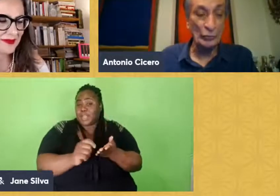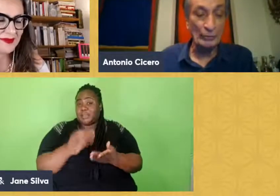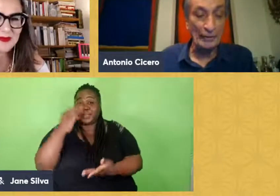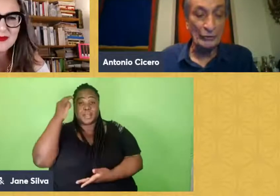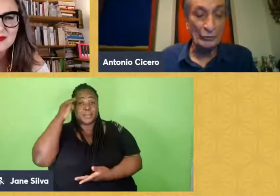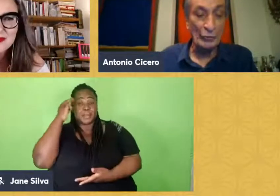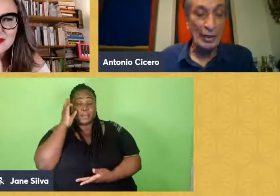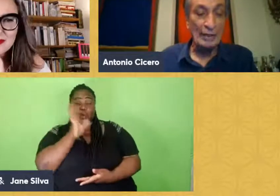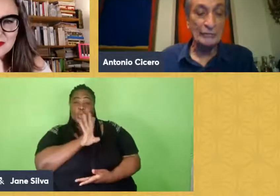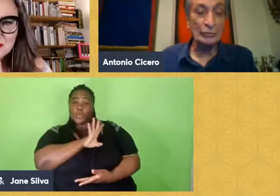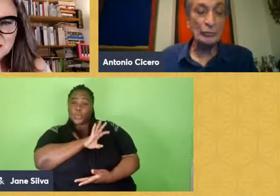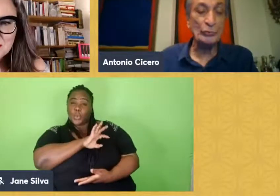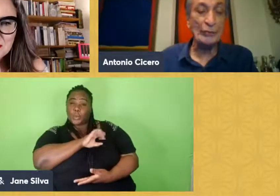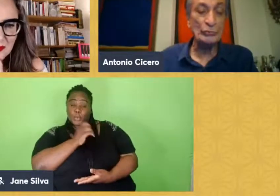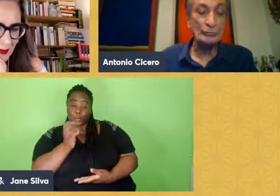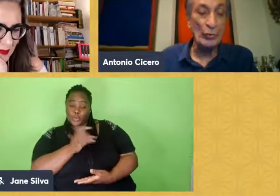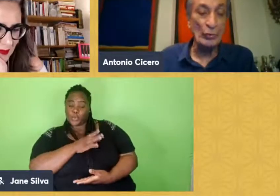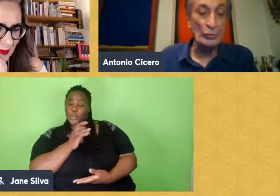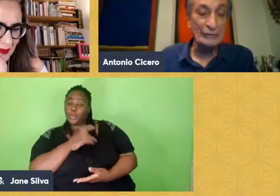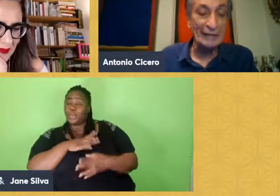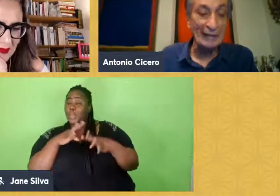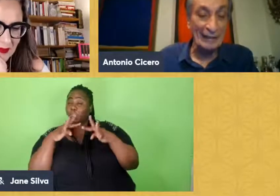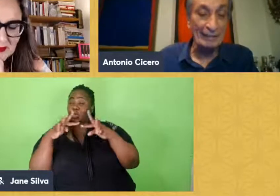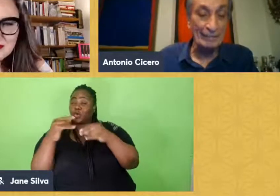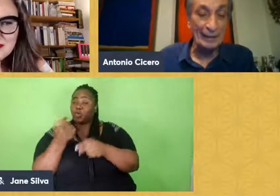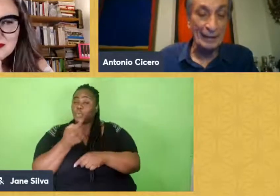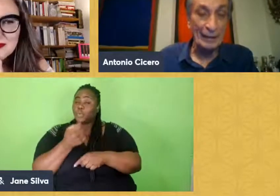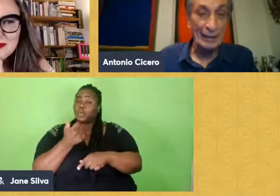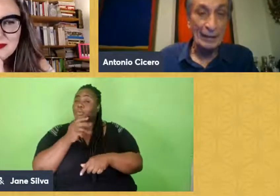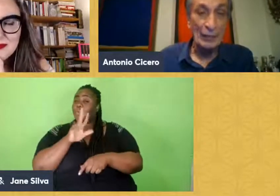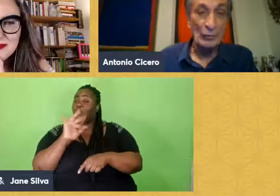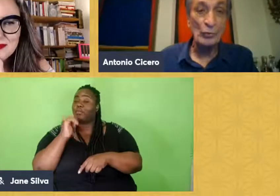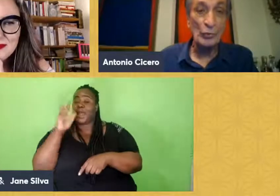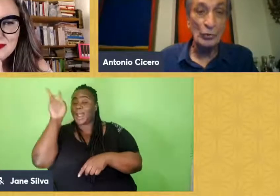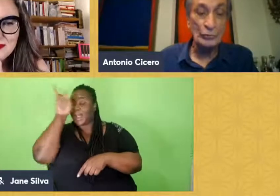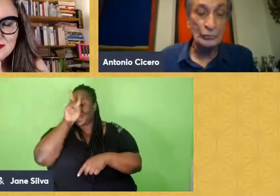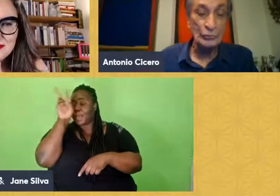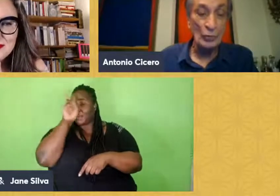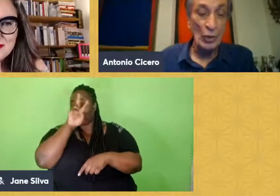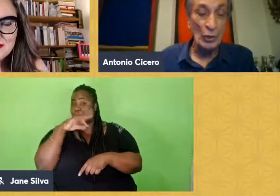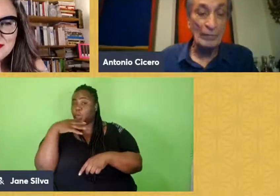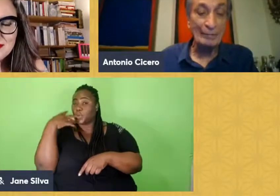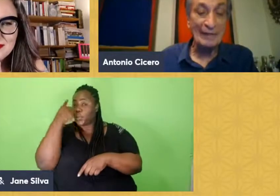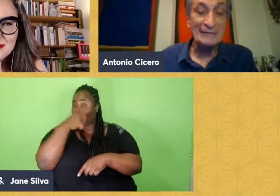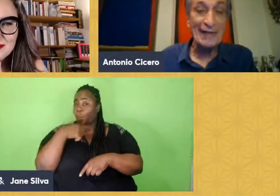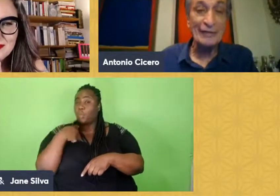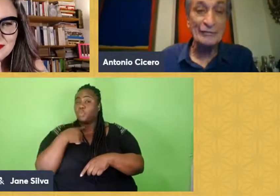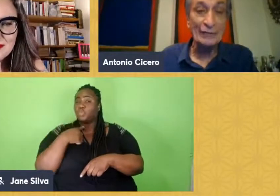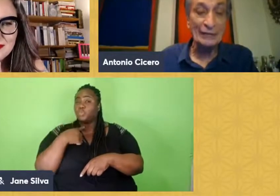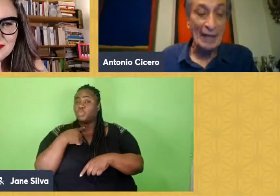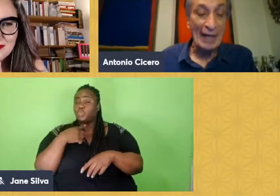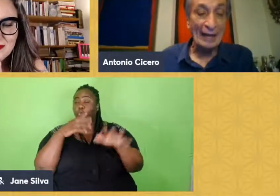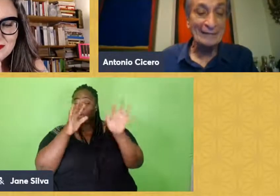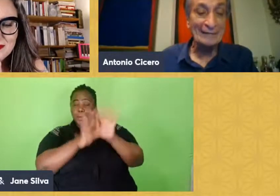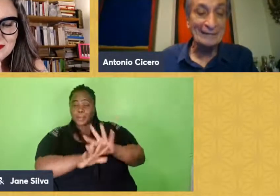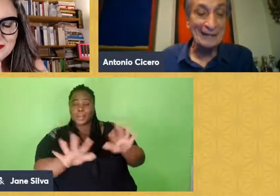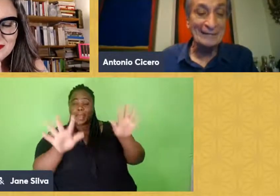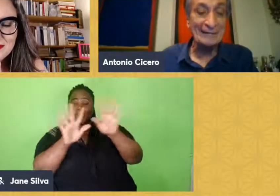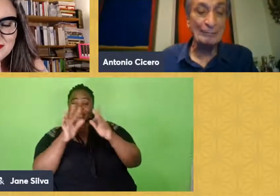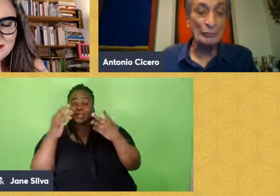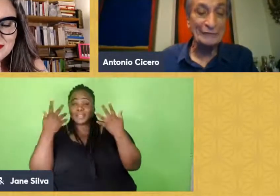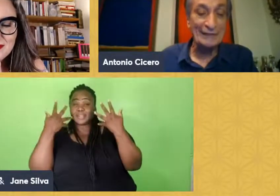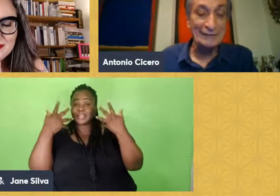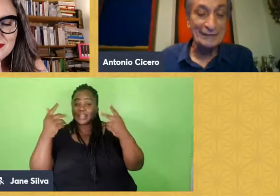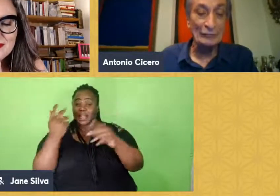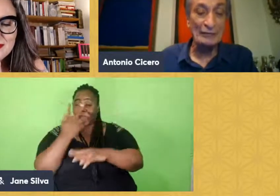do tormento, de tudo que aos poucos se relembra. Um rosto, uma paisagem, a